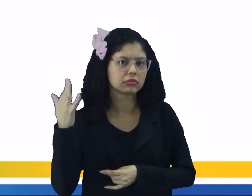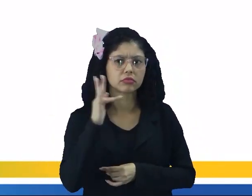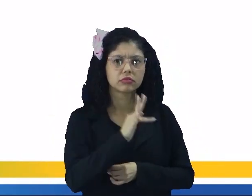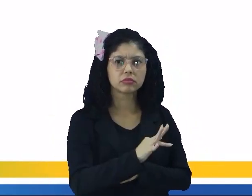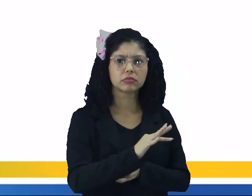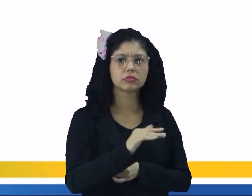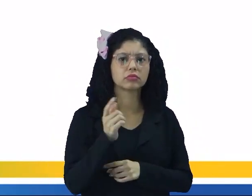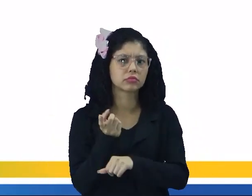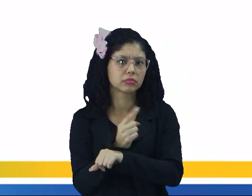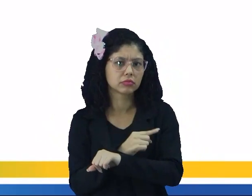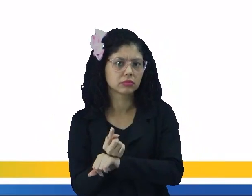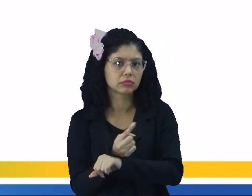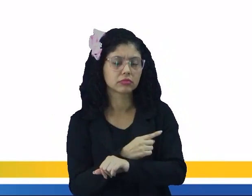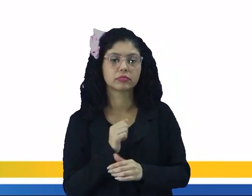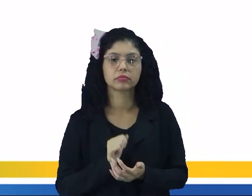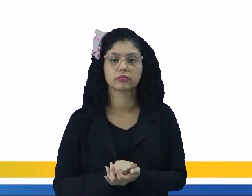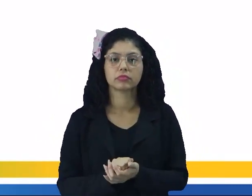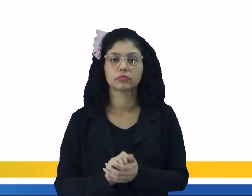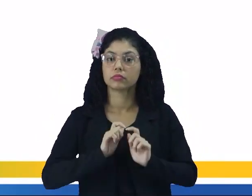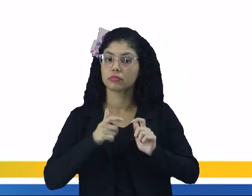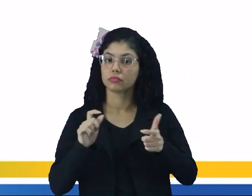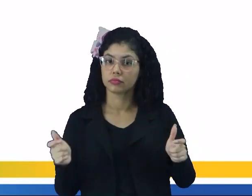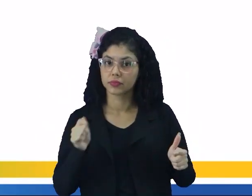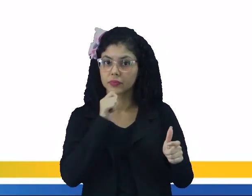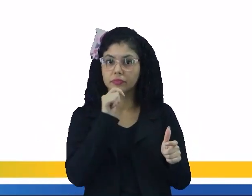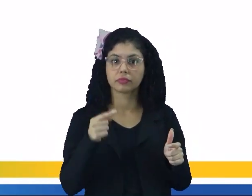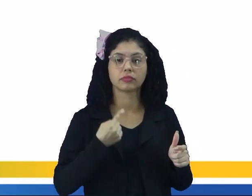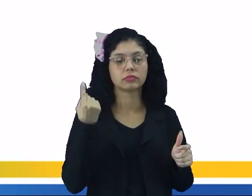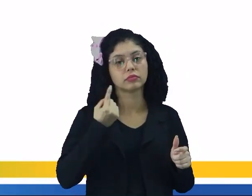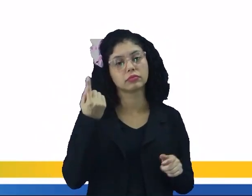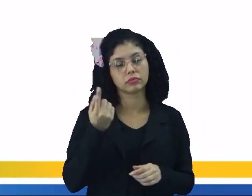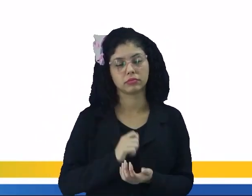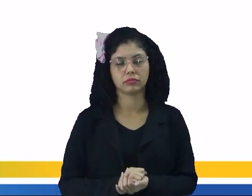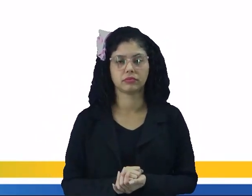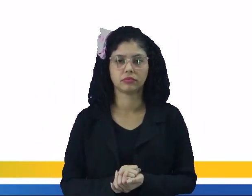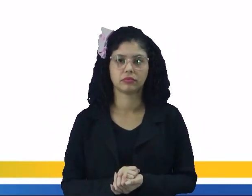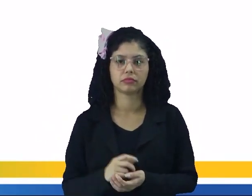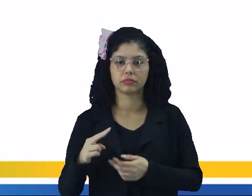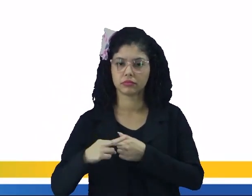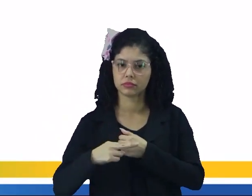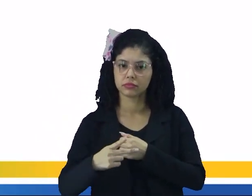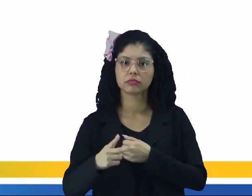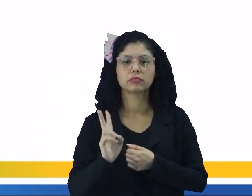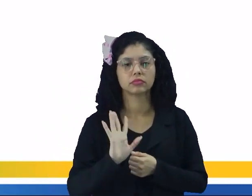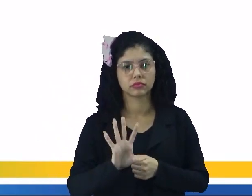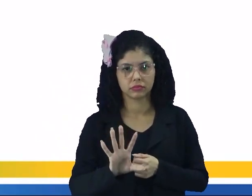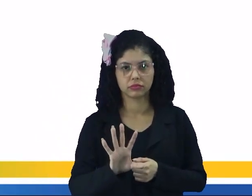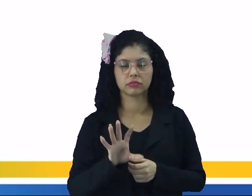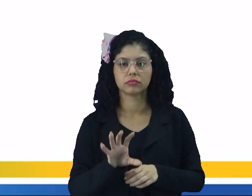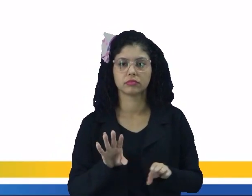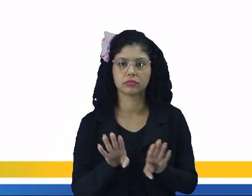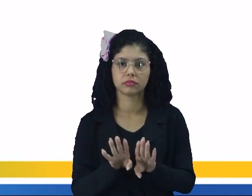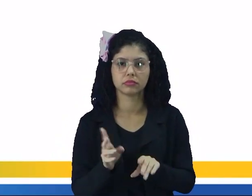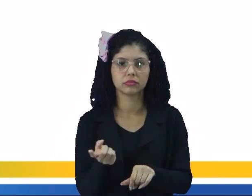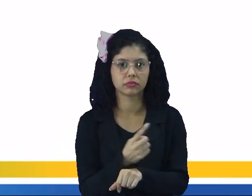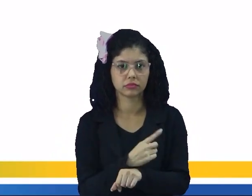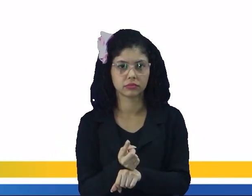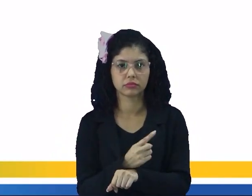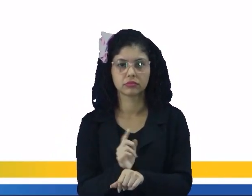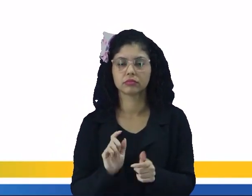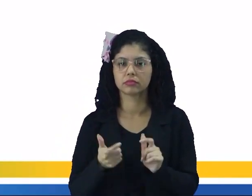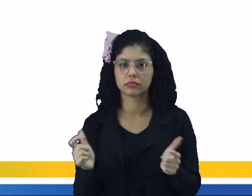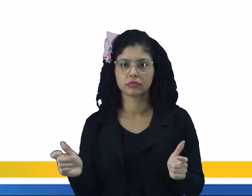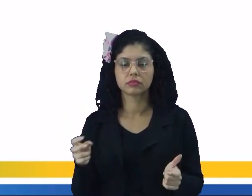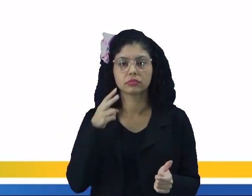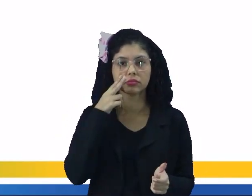e com a aceleração? A força aumentou e, consequentemente, a aceleração também aumentou, visto